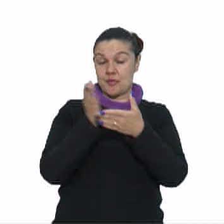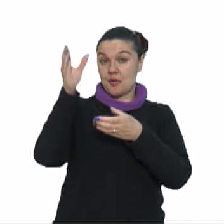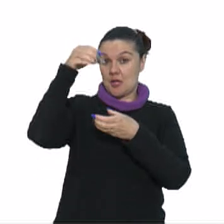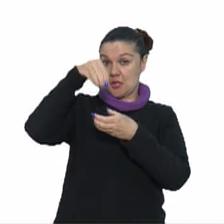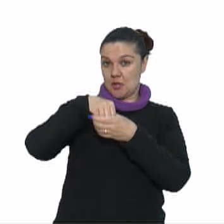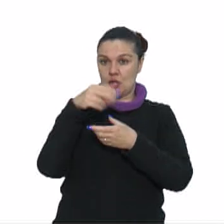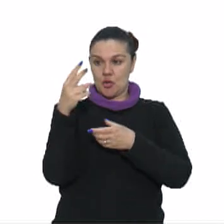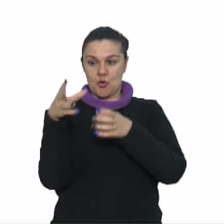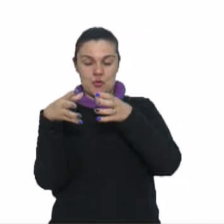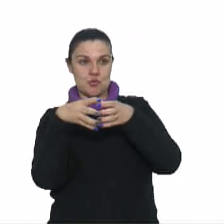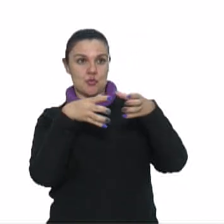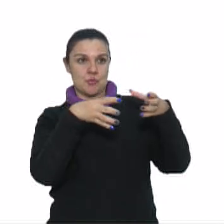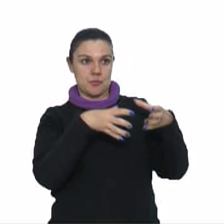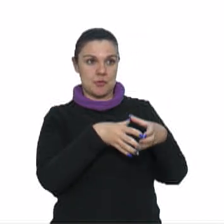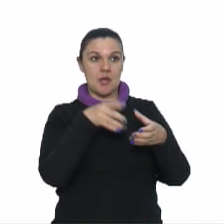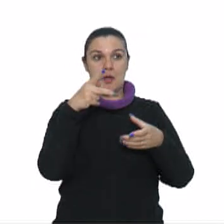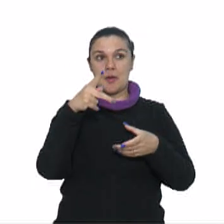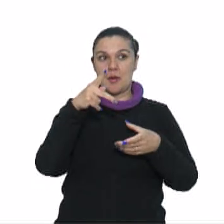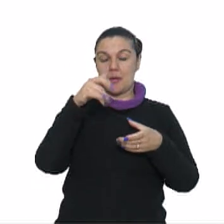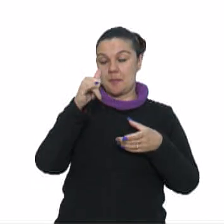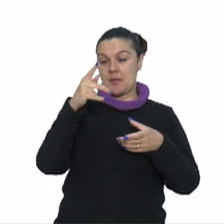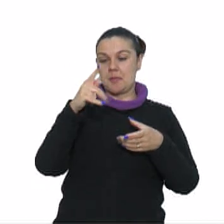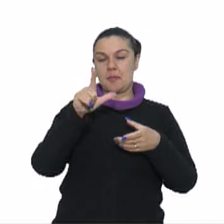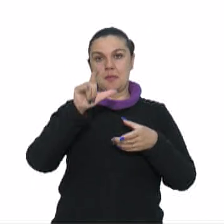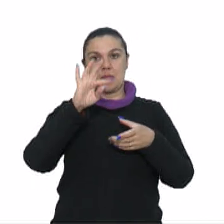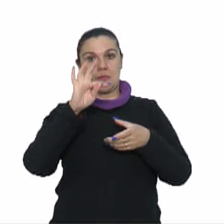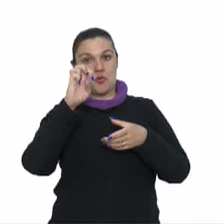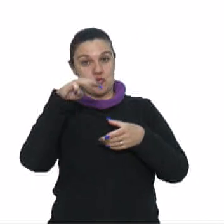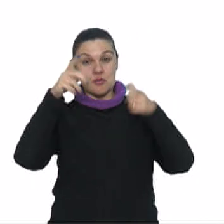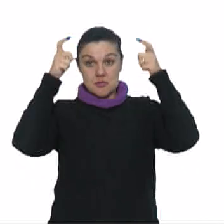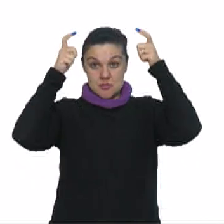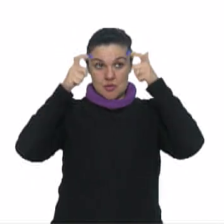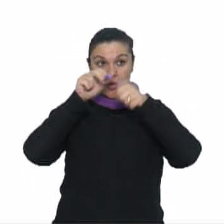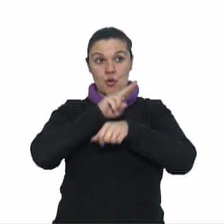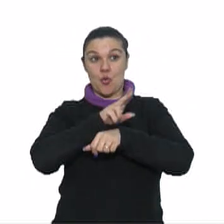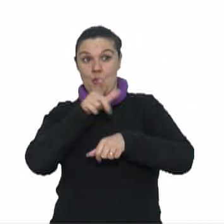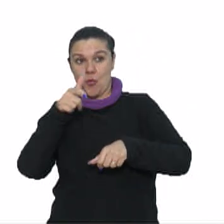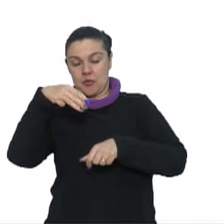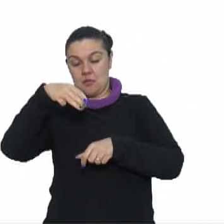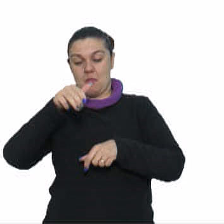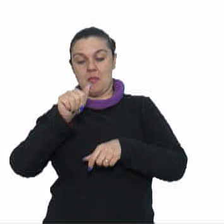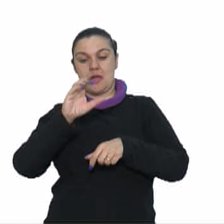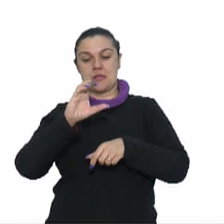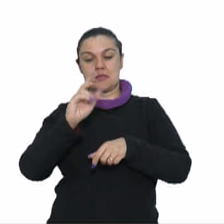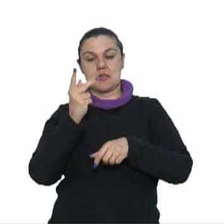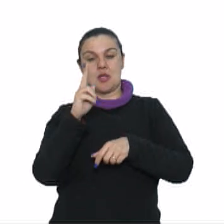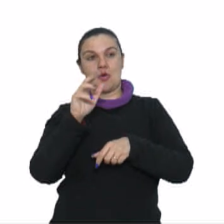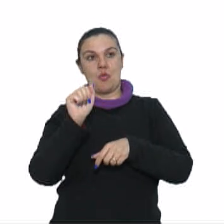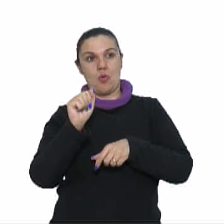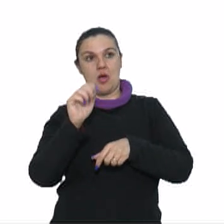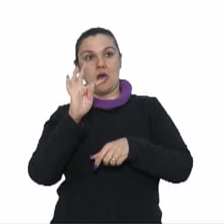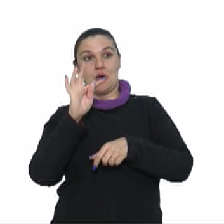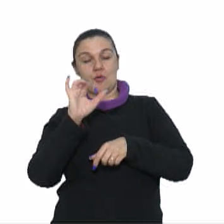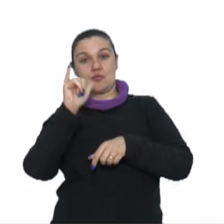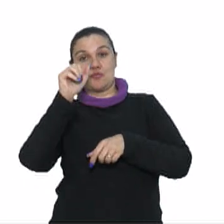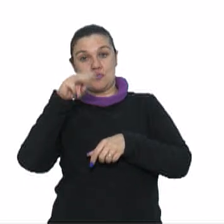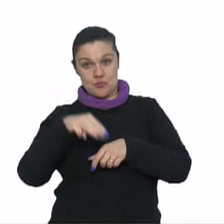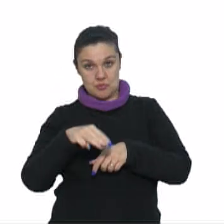dois grupos grandes. Os Pipiltins, que eram os nobres, os Macehualtin, os plebeus. Os astecas eram uma civilização